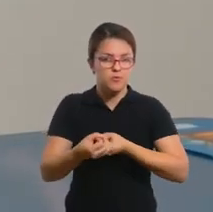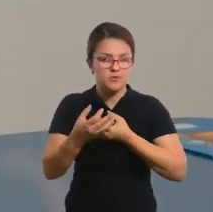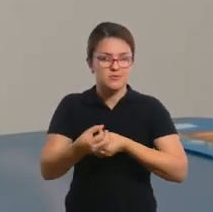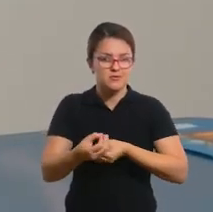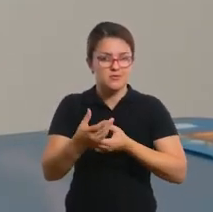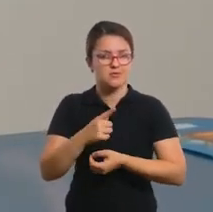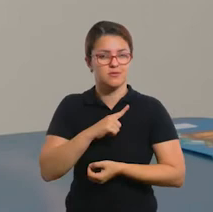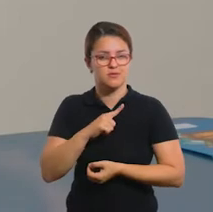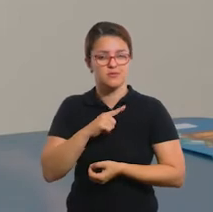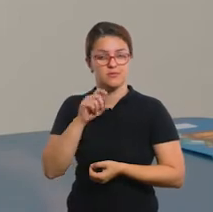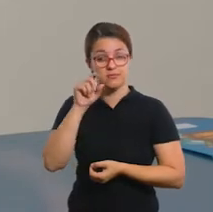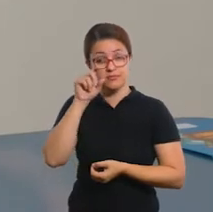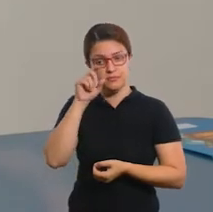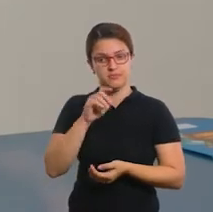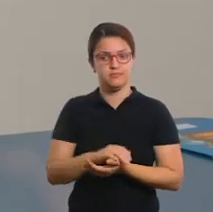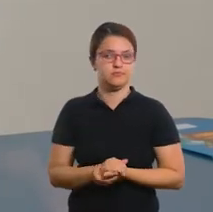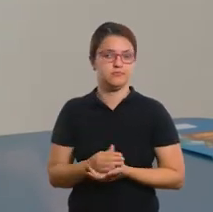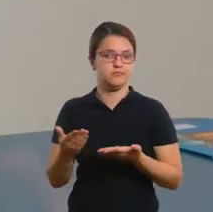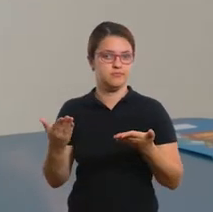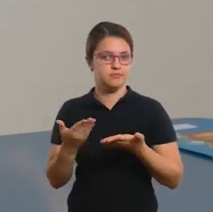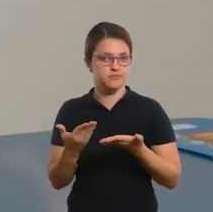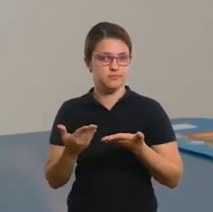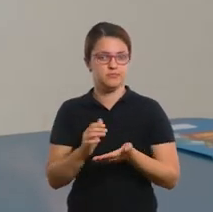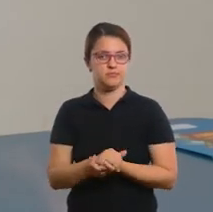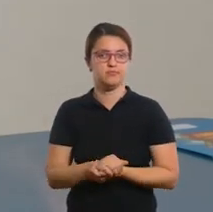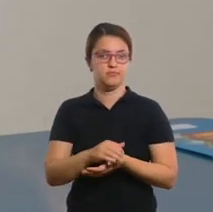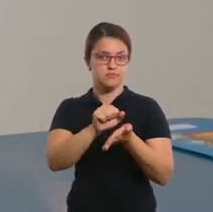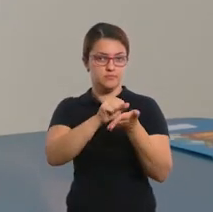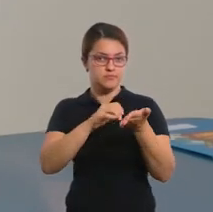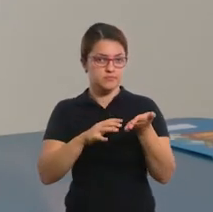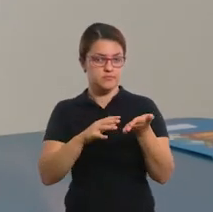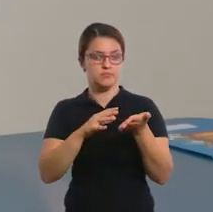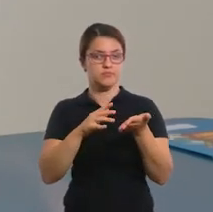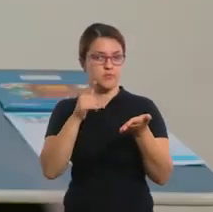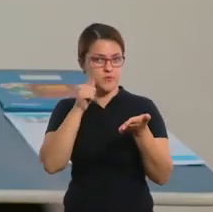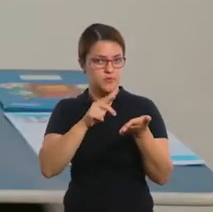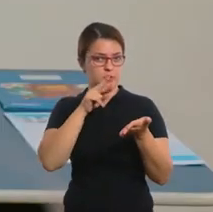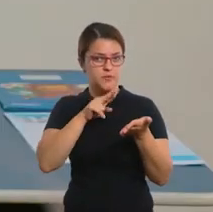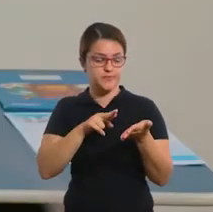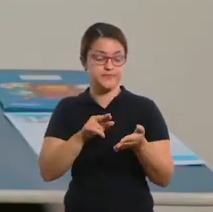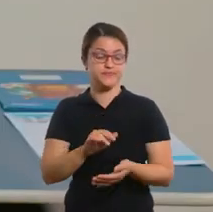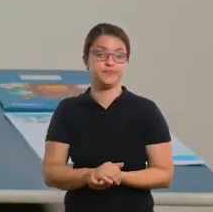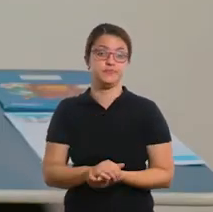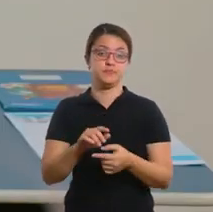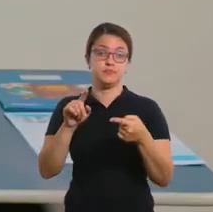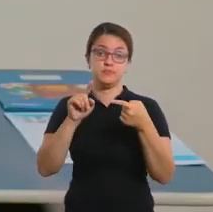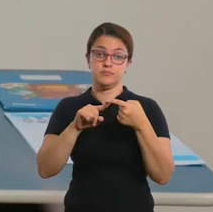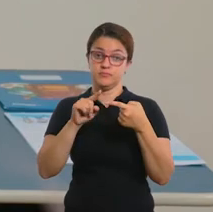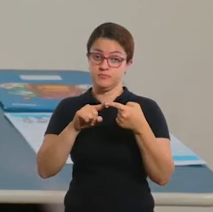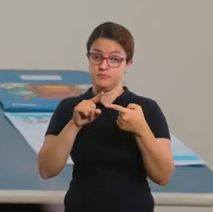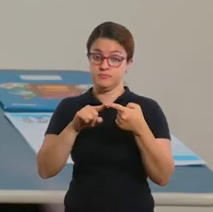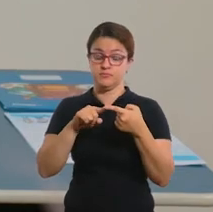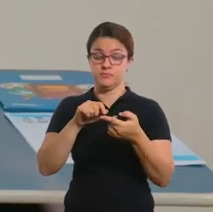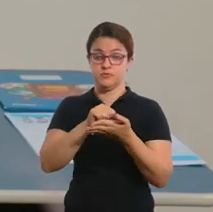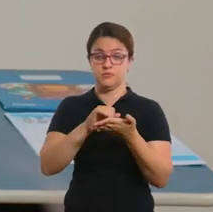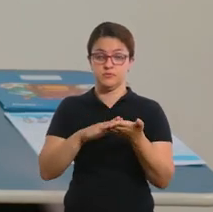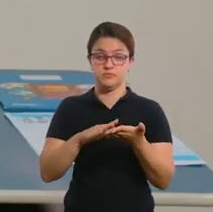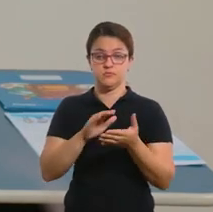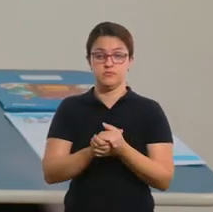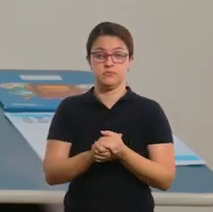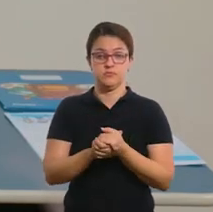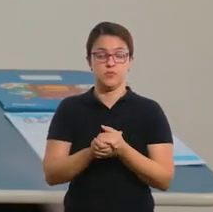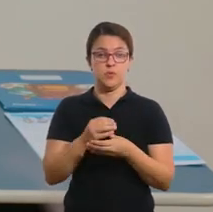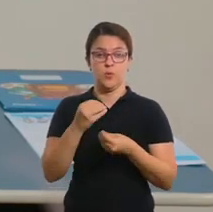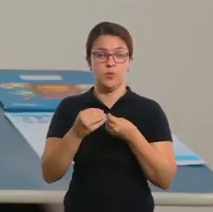a gente pode realizar a nossa atividade. A nossa primeira atividade é